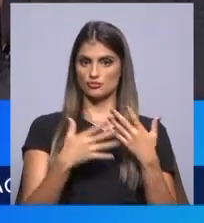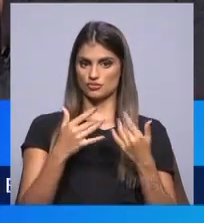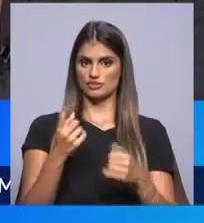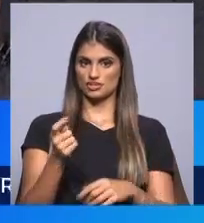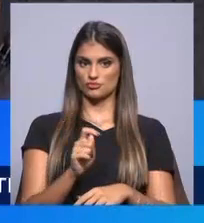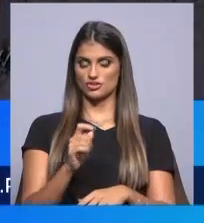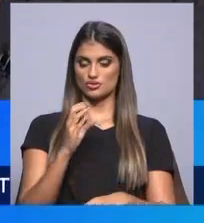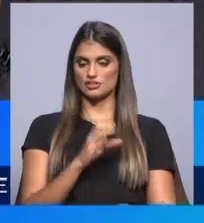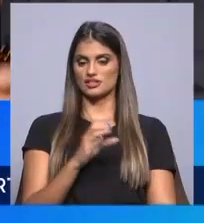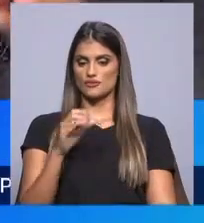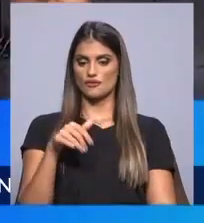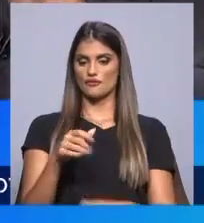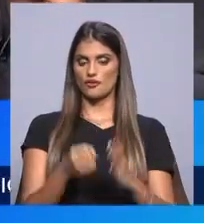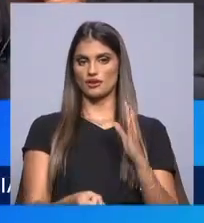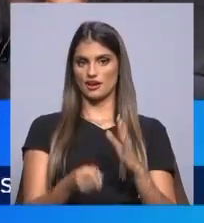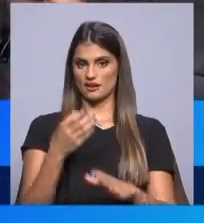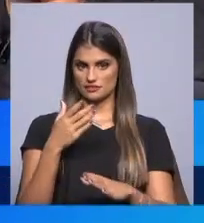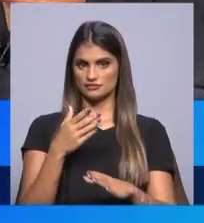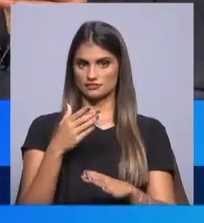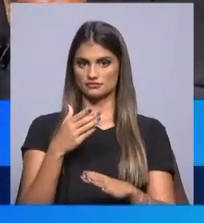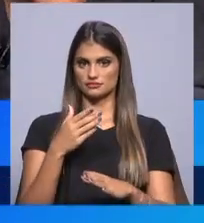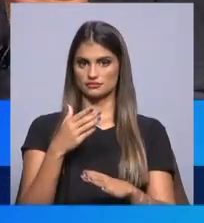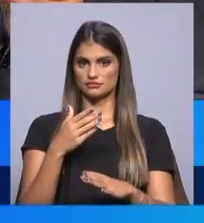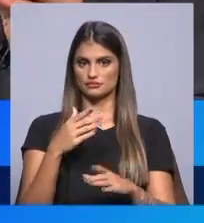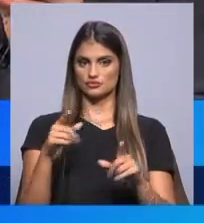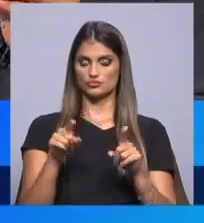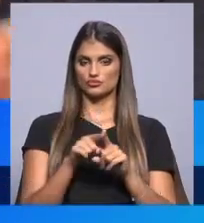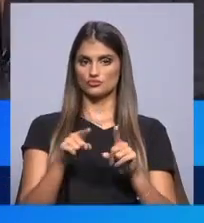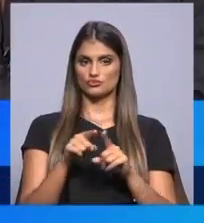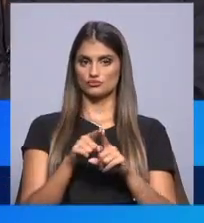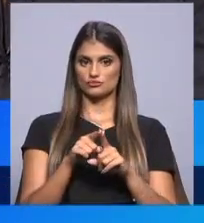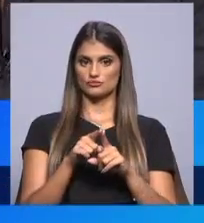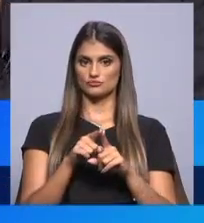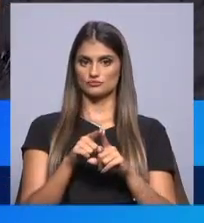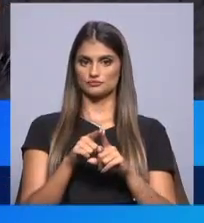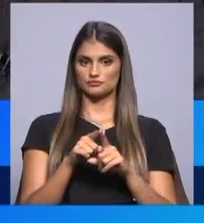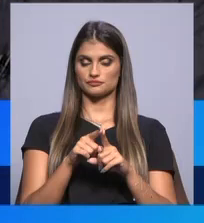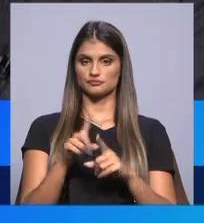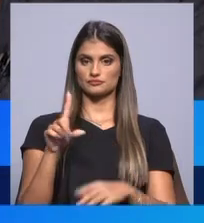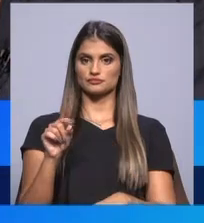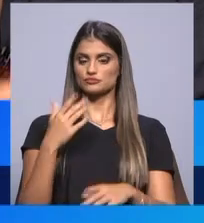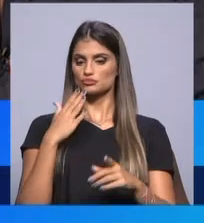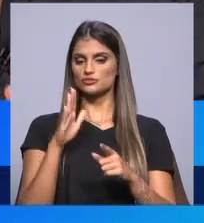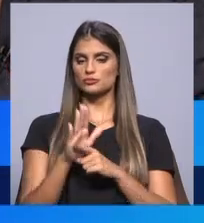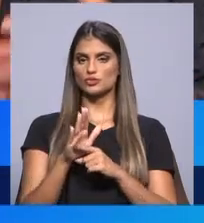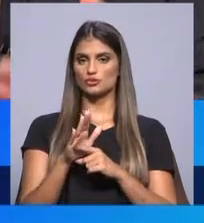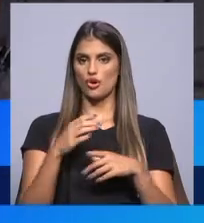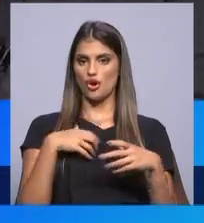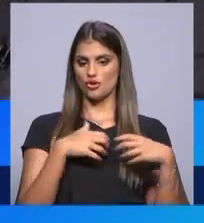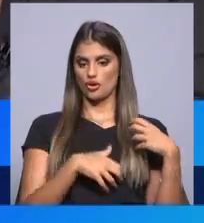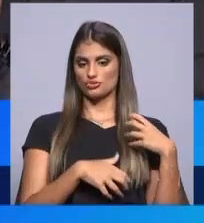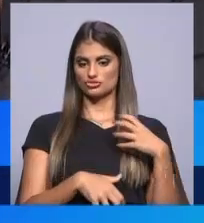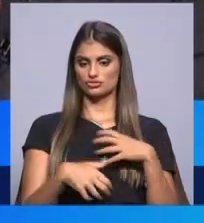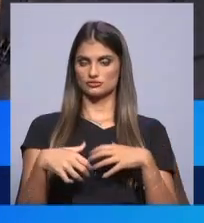cientistas vão criar, construir, através de bioimpressão, por exemplo, órgãos, tecidos